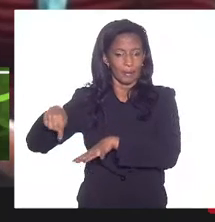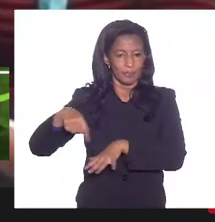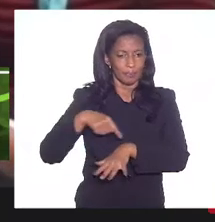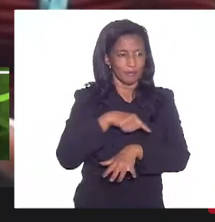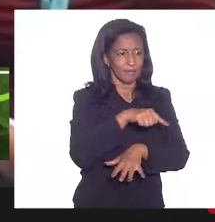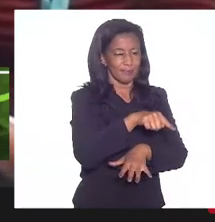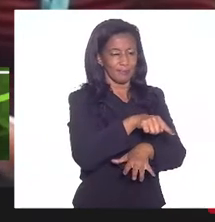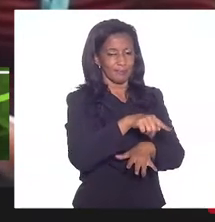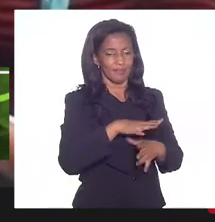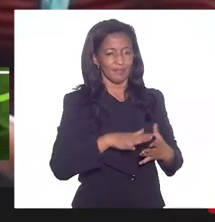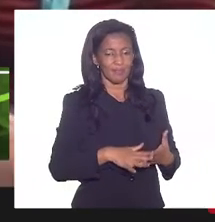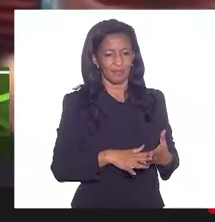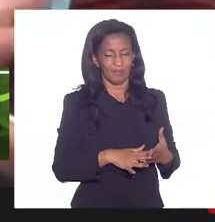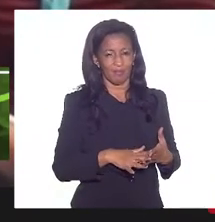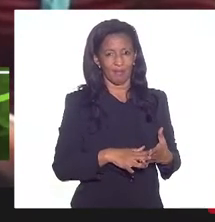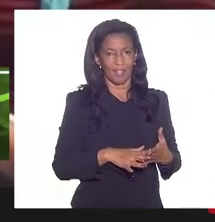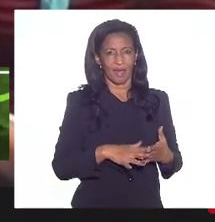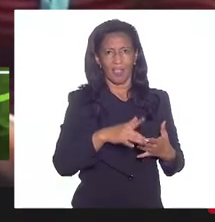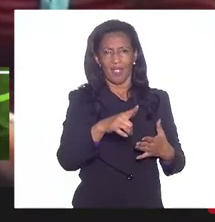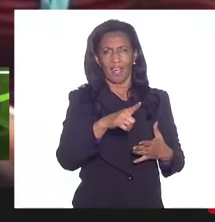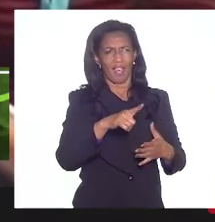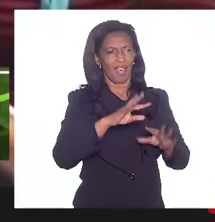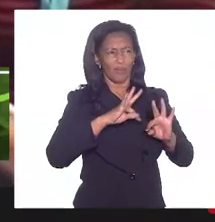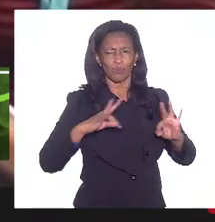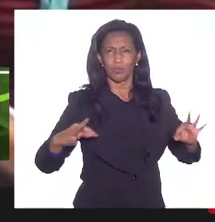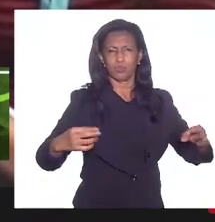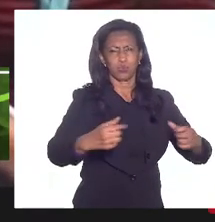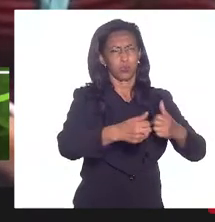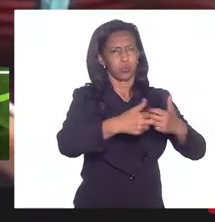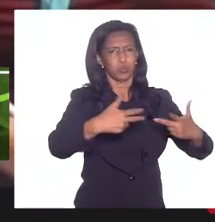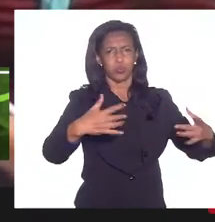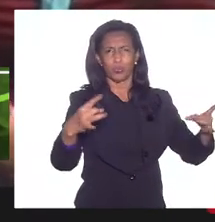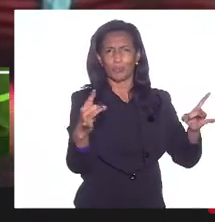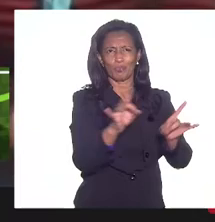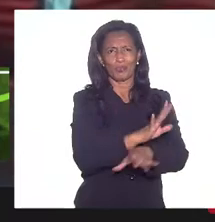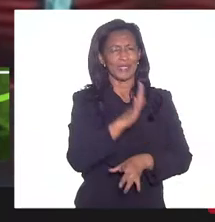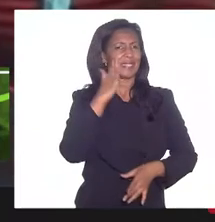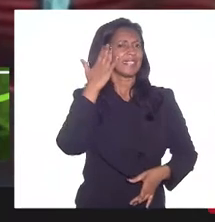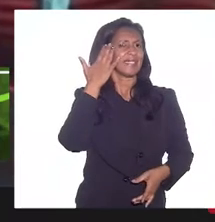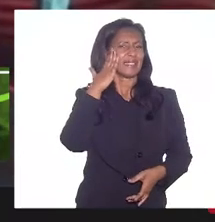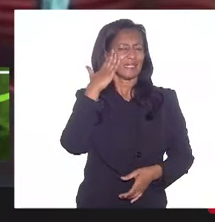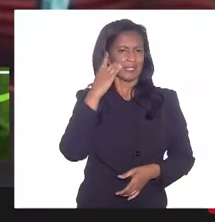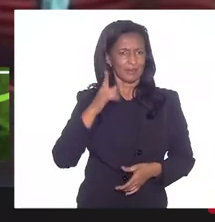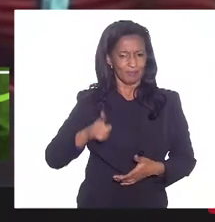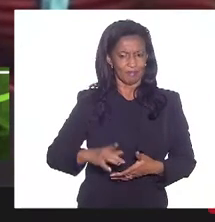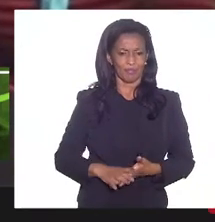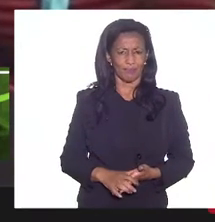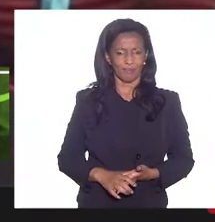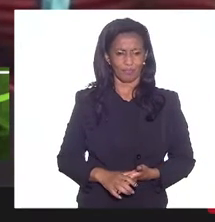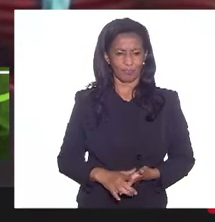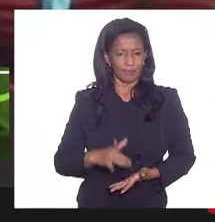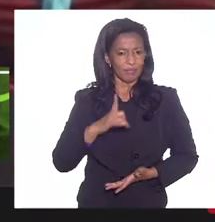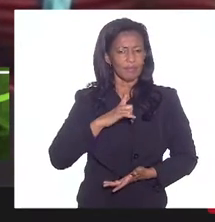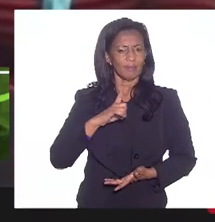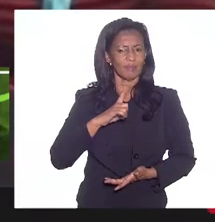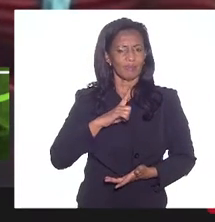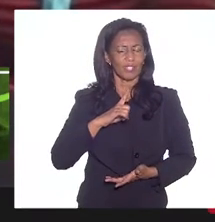a a a uma logística muito complexa e entendendo que ela é se